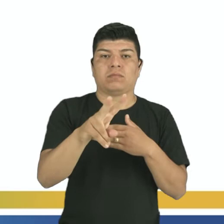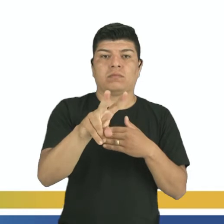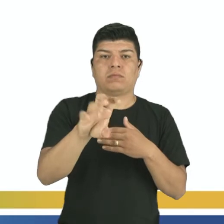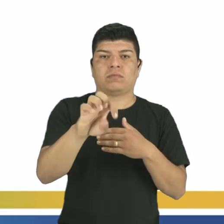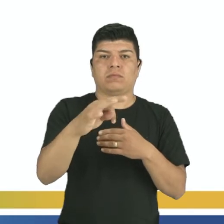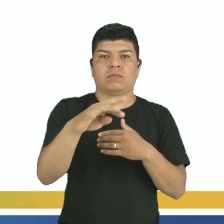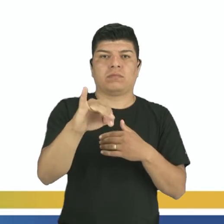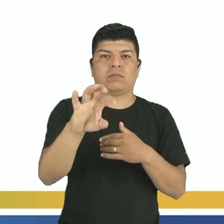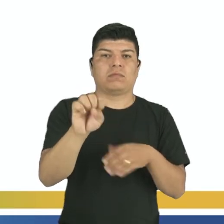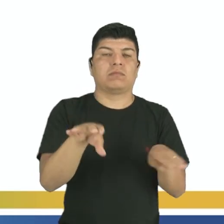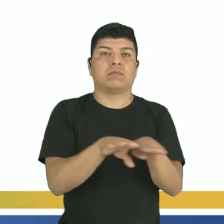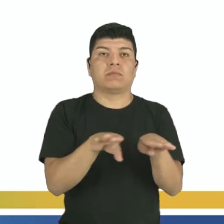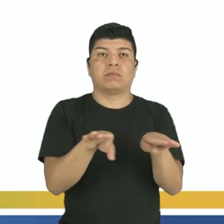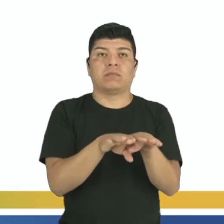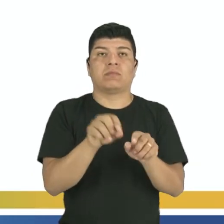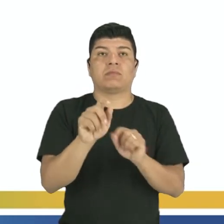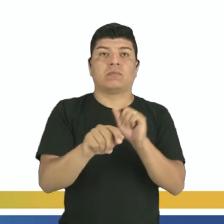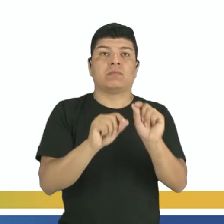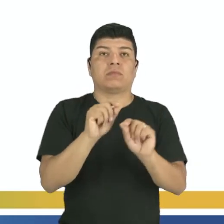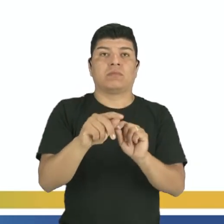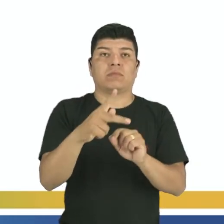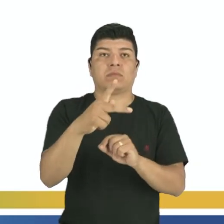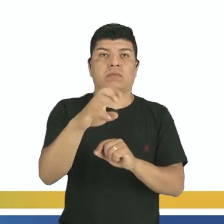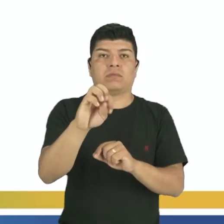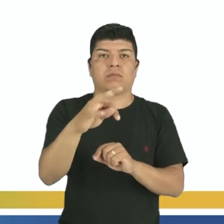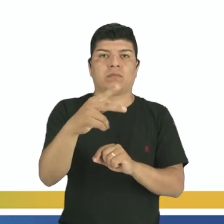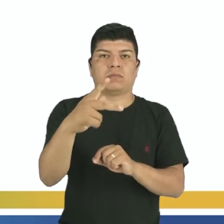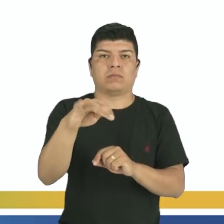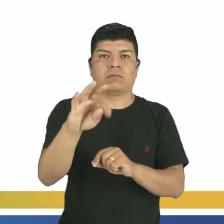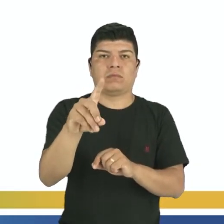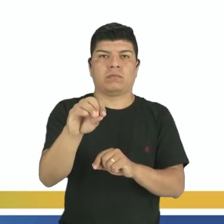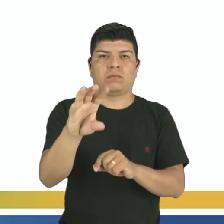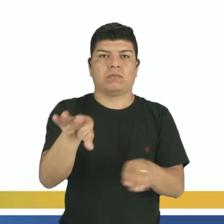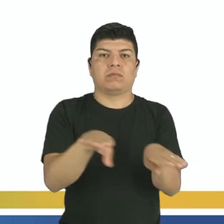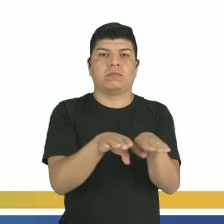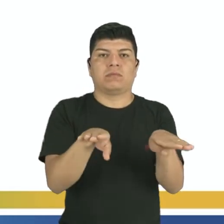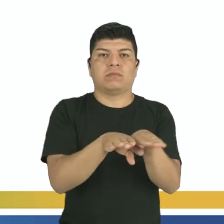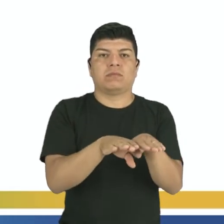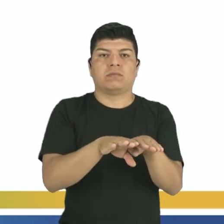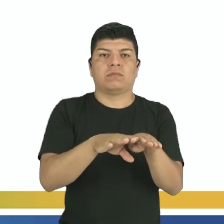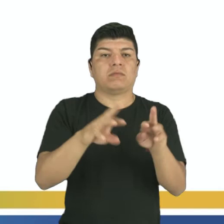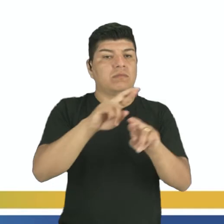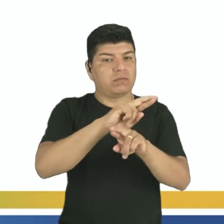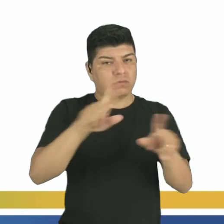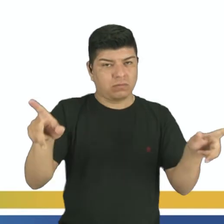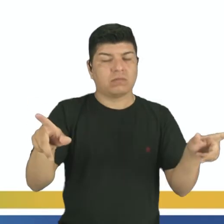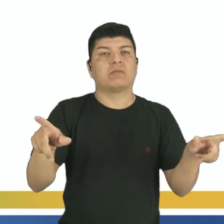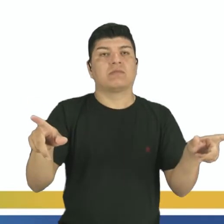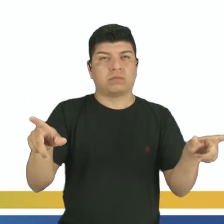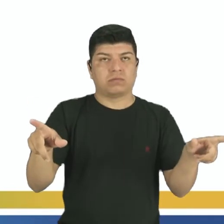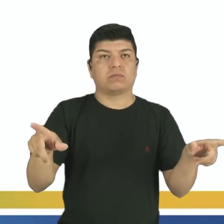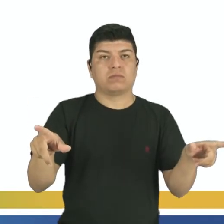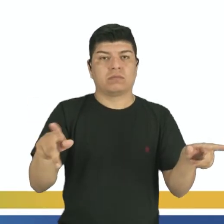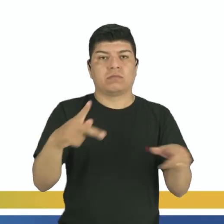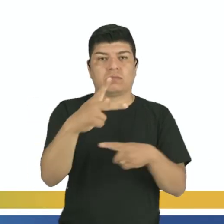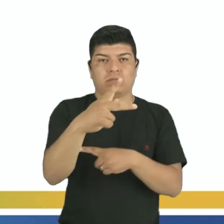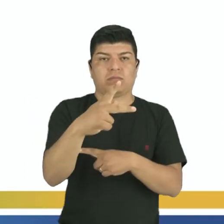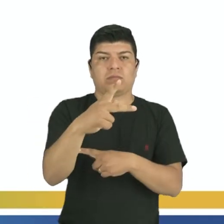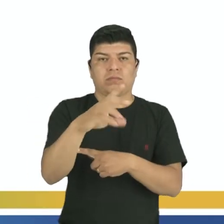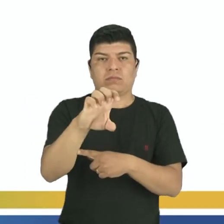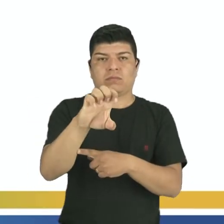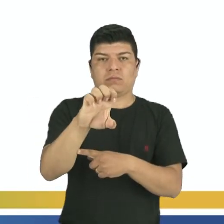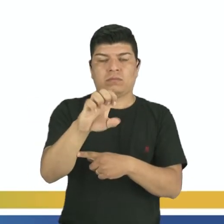é perpendicular ao lado oposto a esse vértice, ou é perpendicular